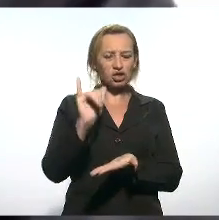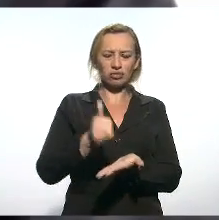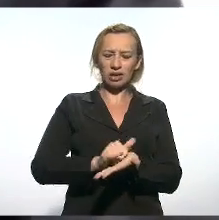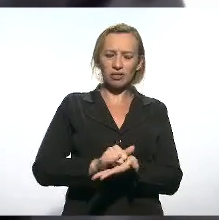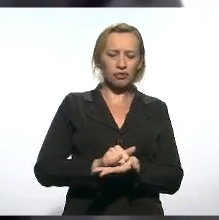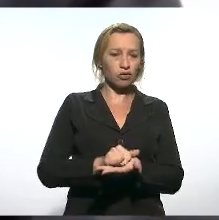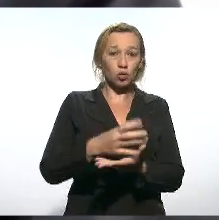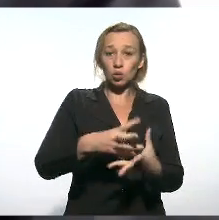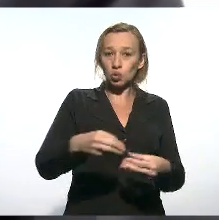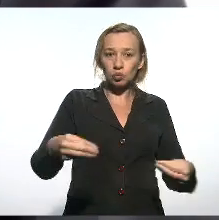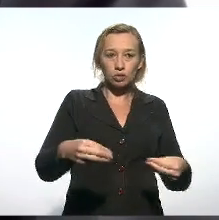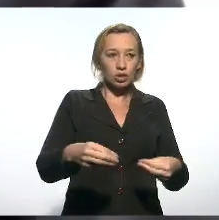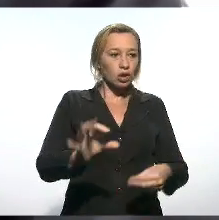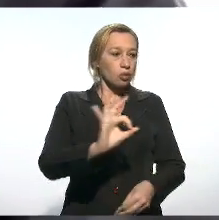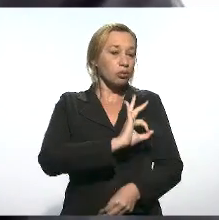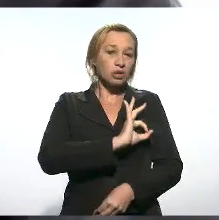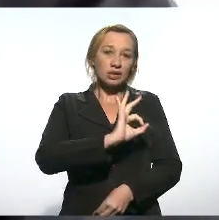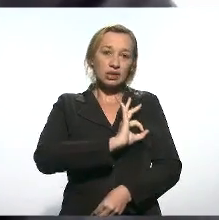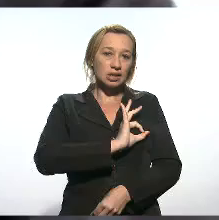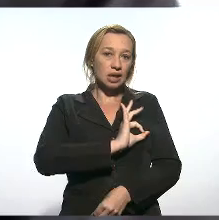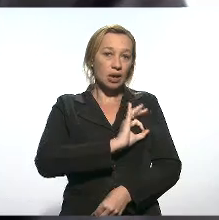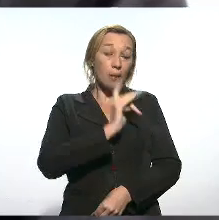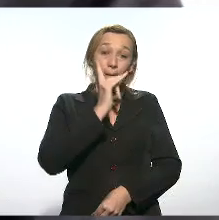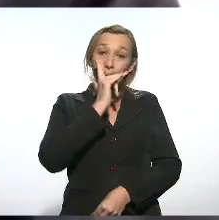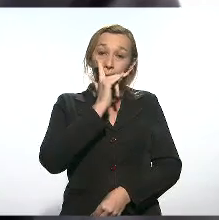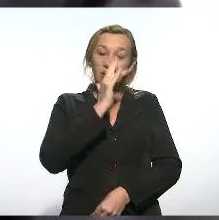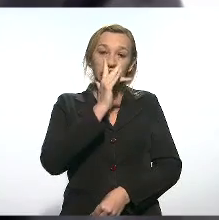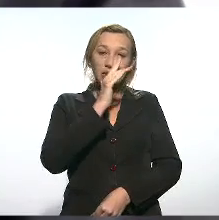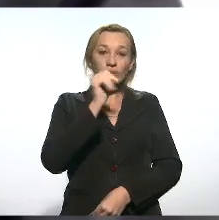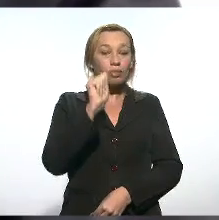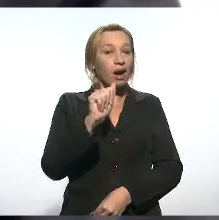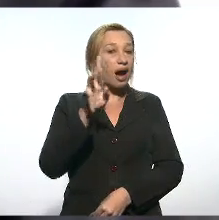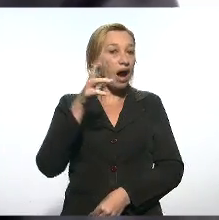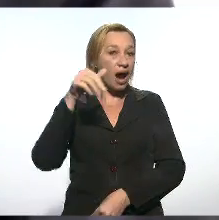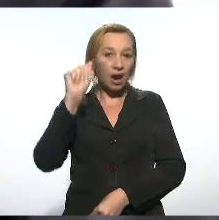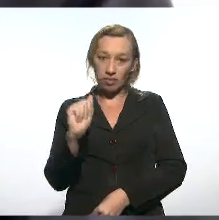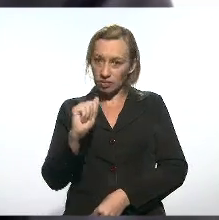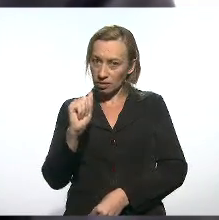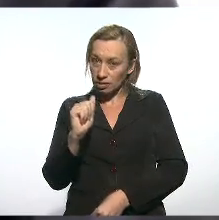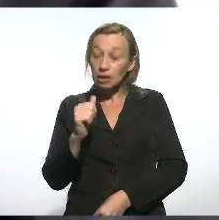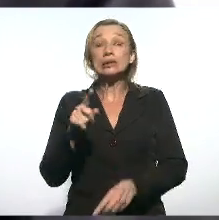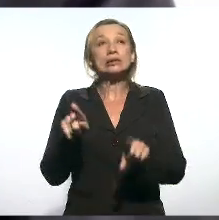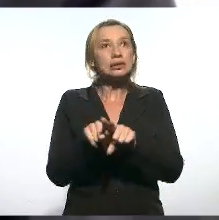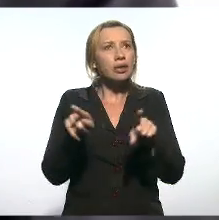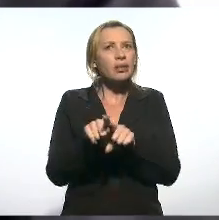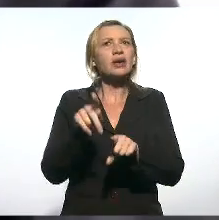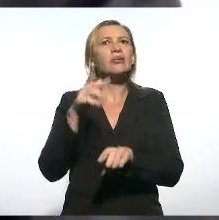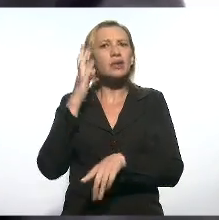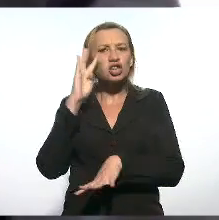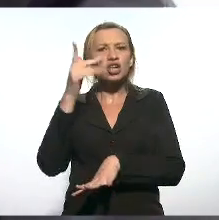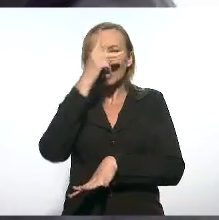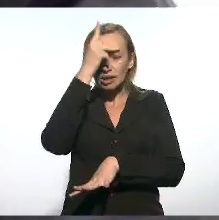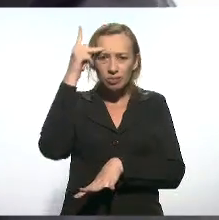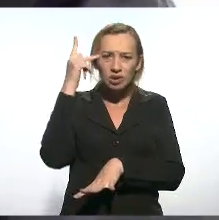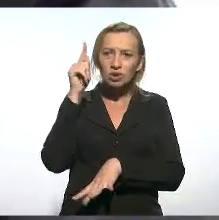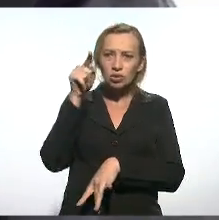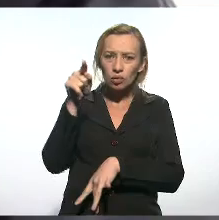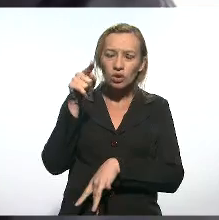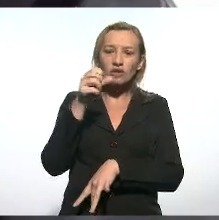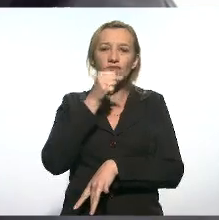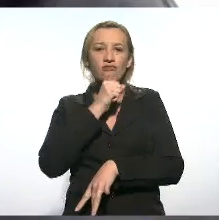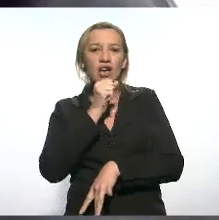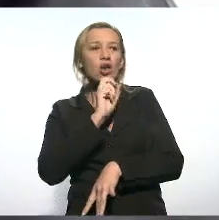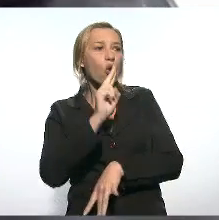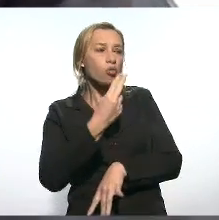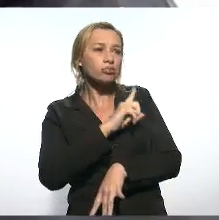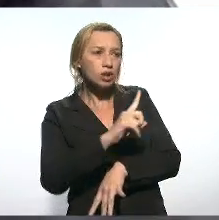telefone. É um policial sem uma arma, senhor presidente. E também imagine aquelas pessoas idosas ou que não são idosas,